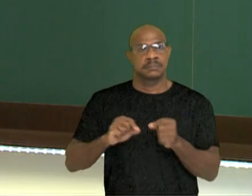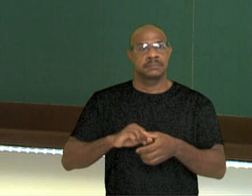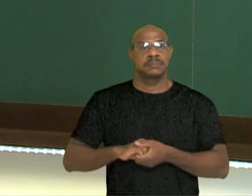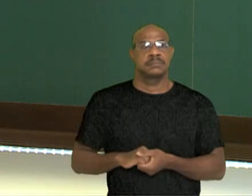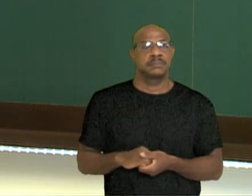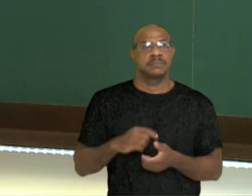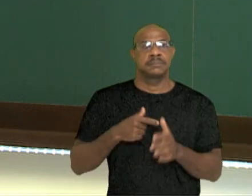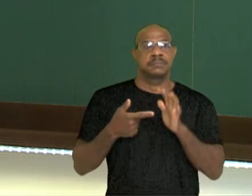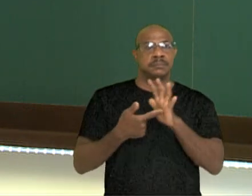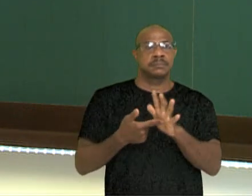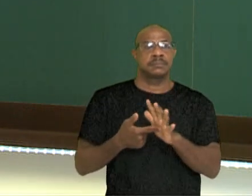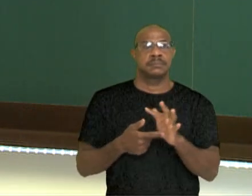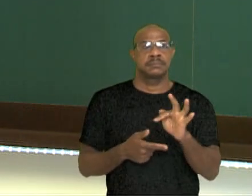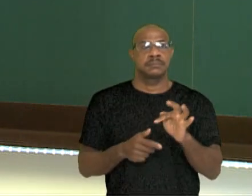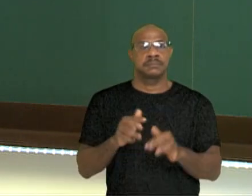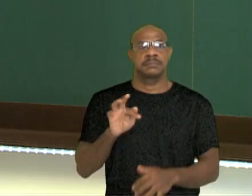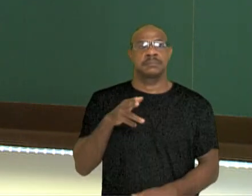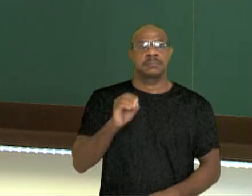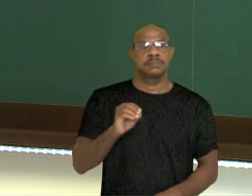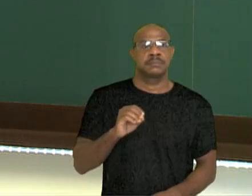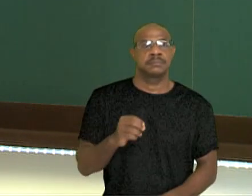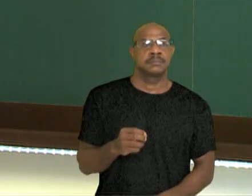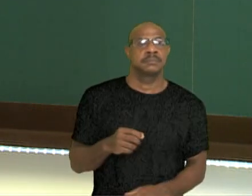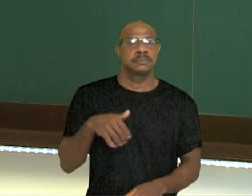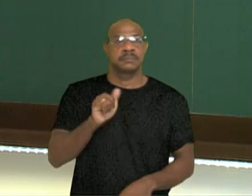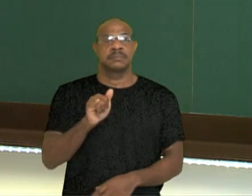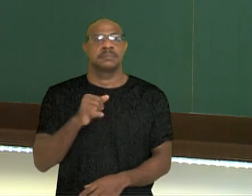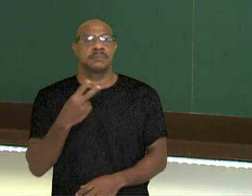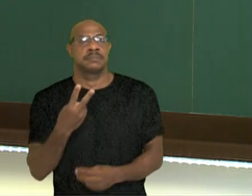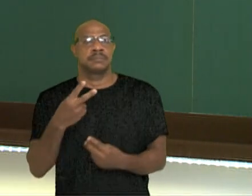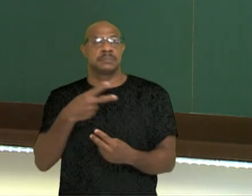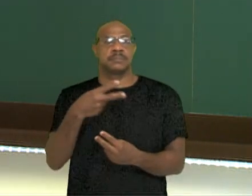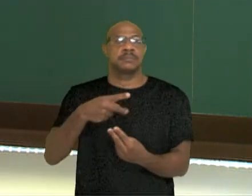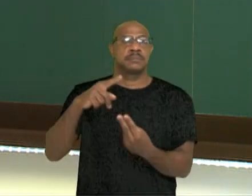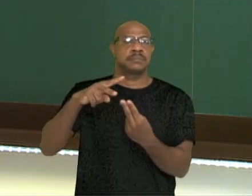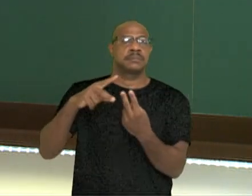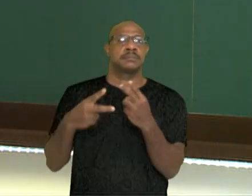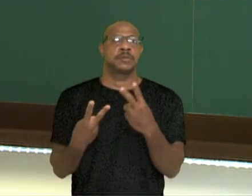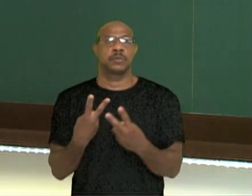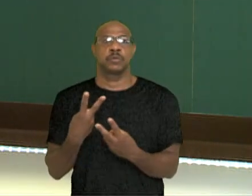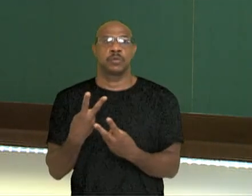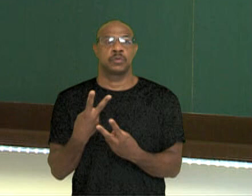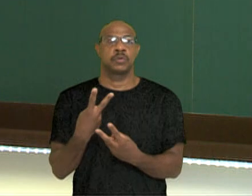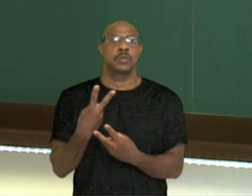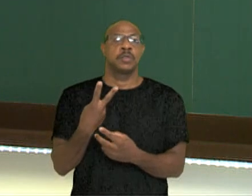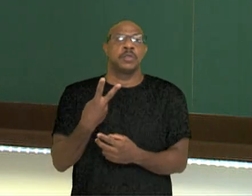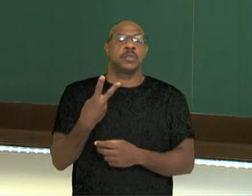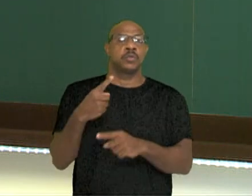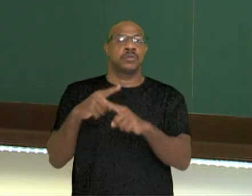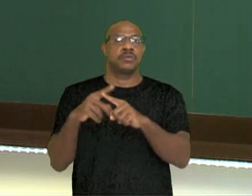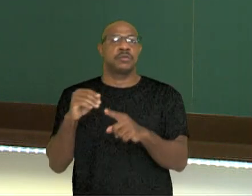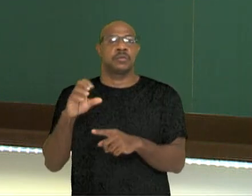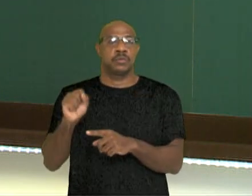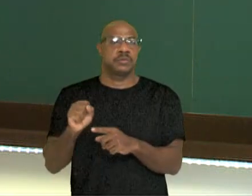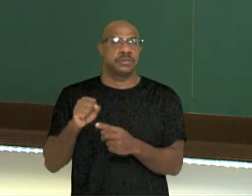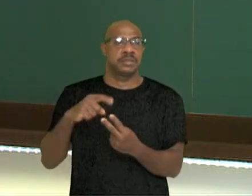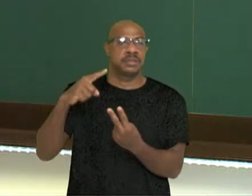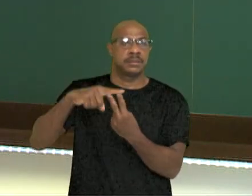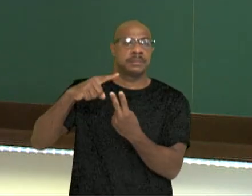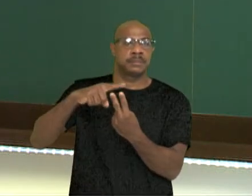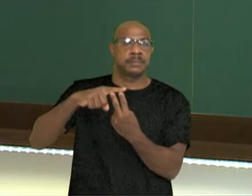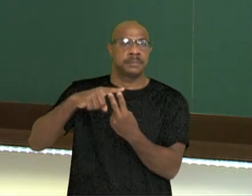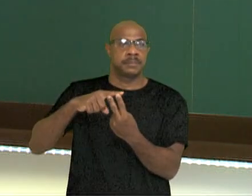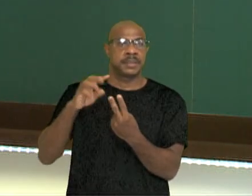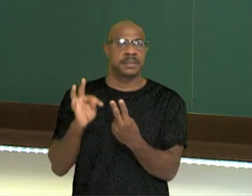que é dada por essa função aqui, y igual a 2 vezes cosseno vezes π t para t igual a 0,